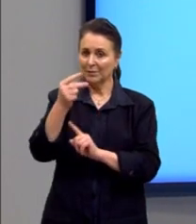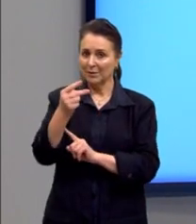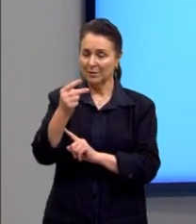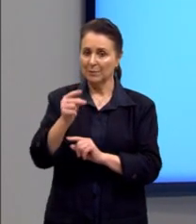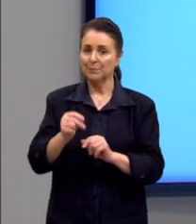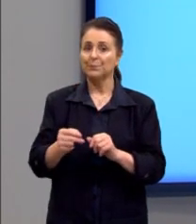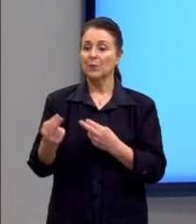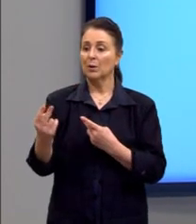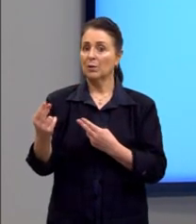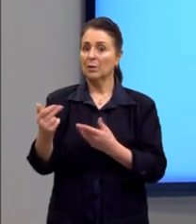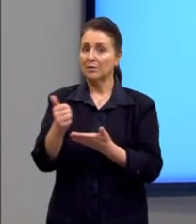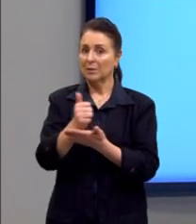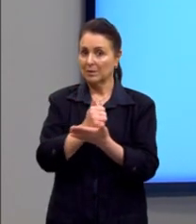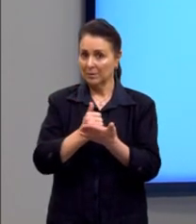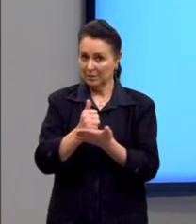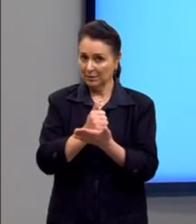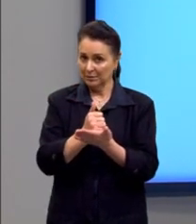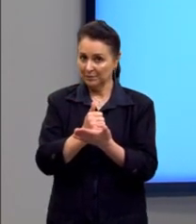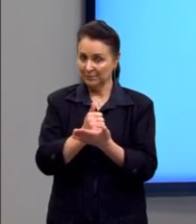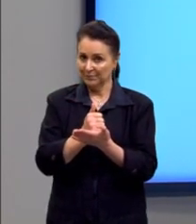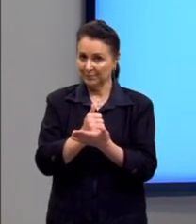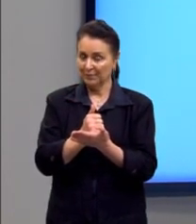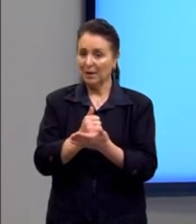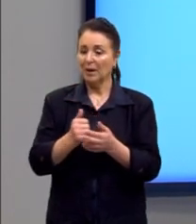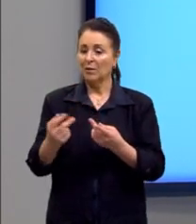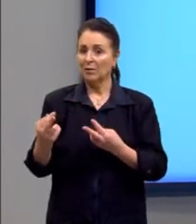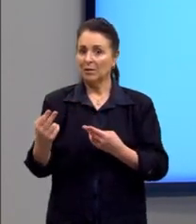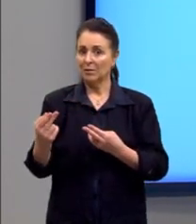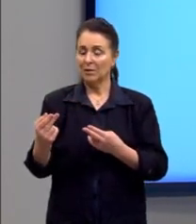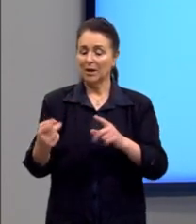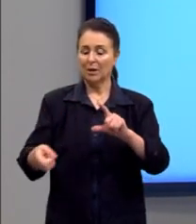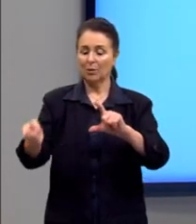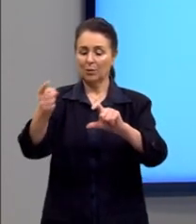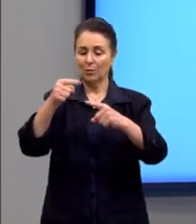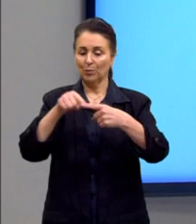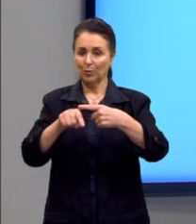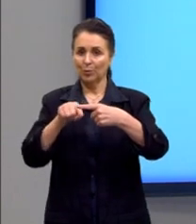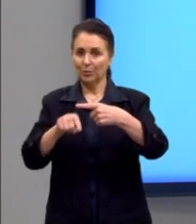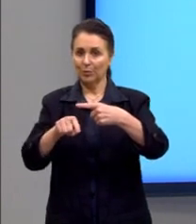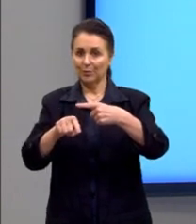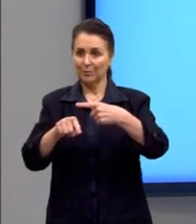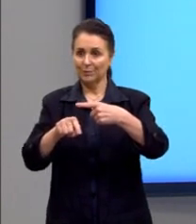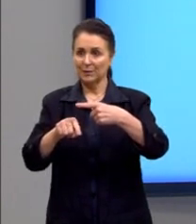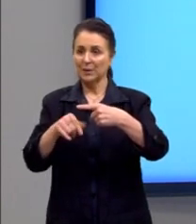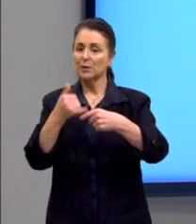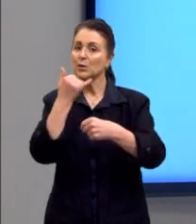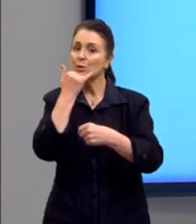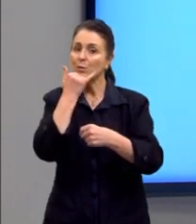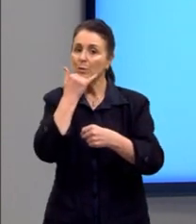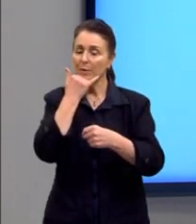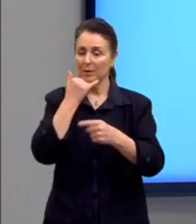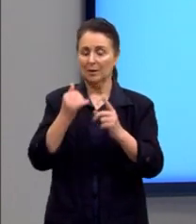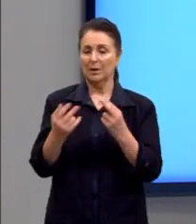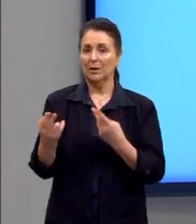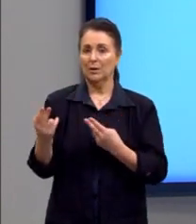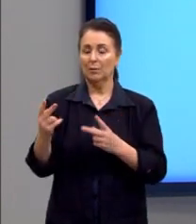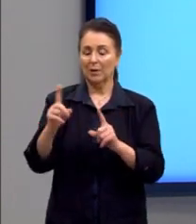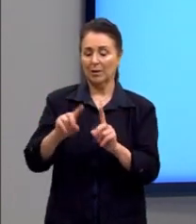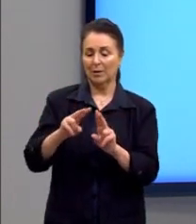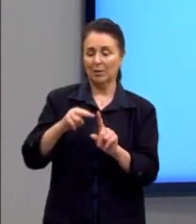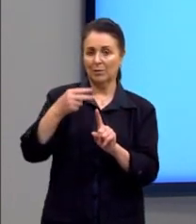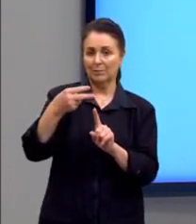igualamos as bases agora nós vamos igualar os denominadores Desculpe gente igual a os expoentes